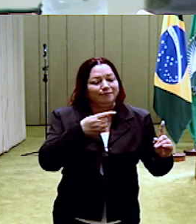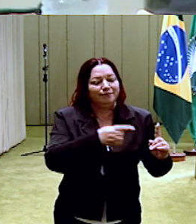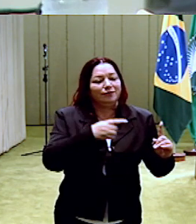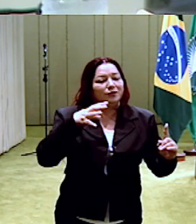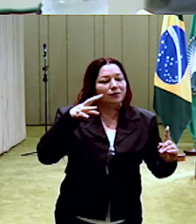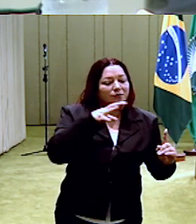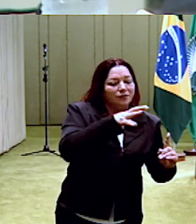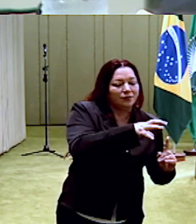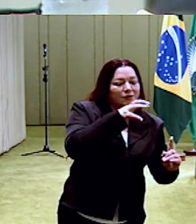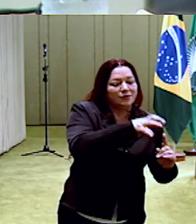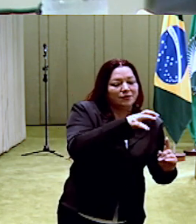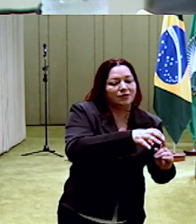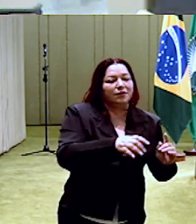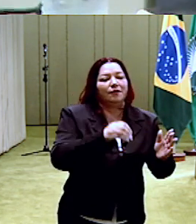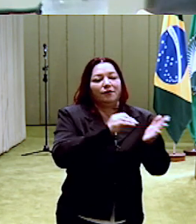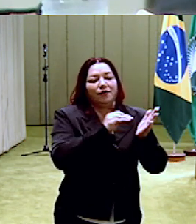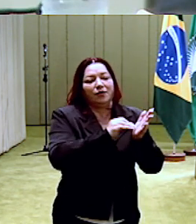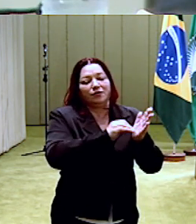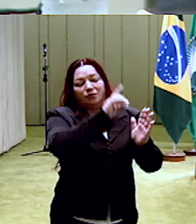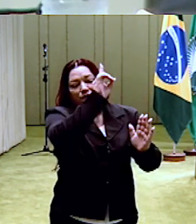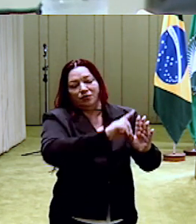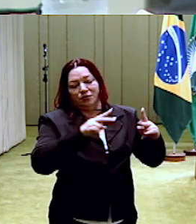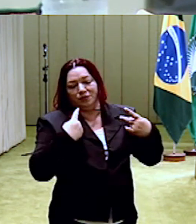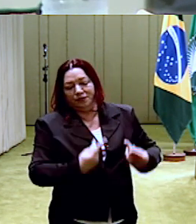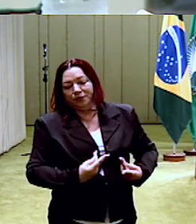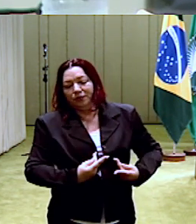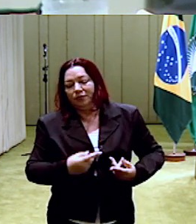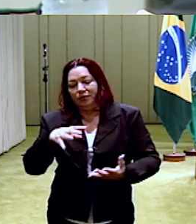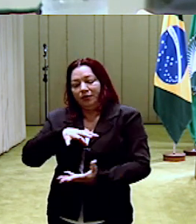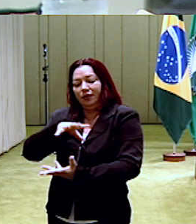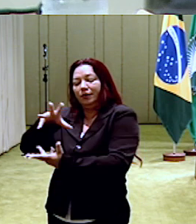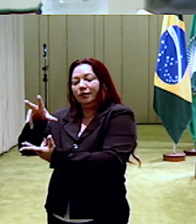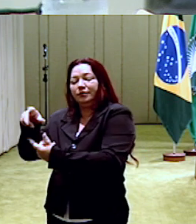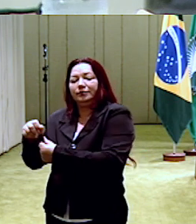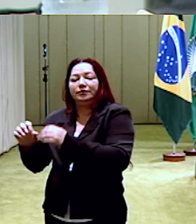humanos perpetradas por empresas que atuam de maneira transnacional